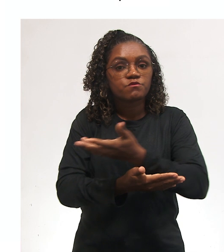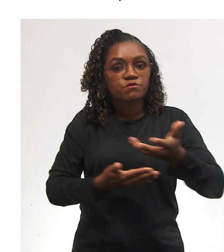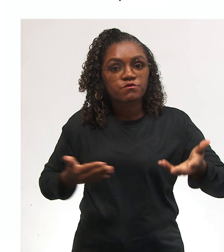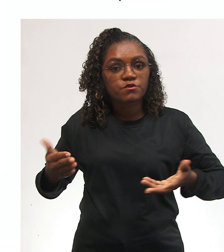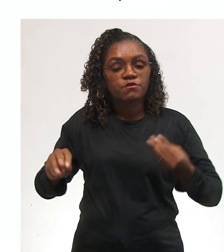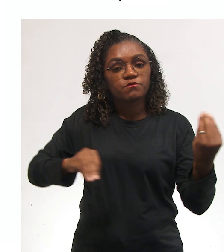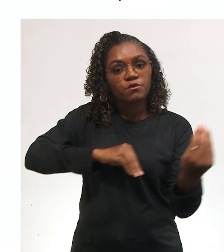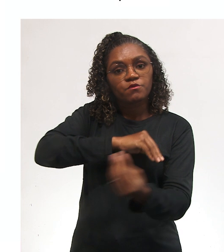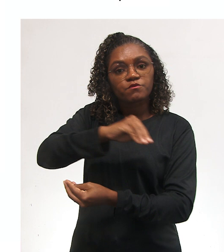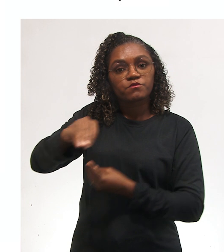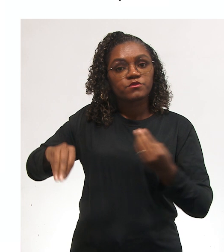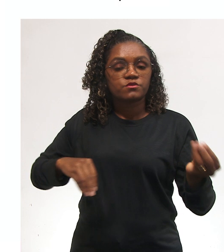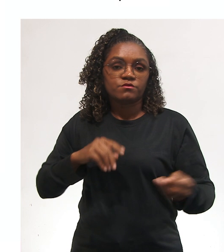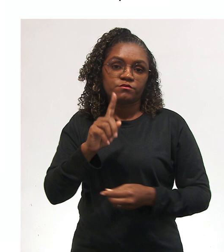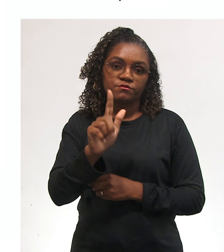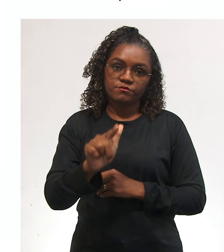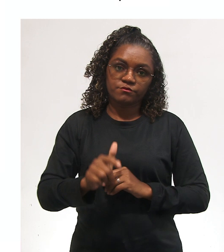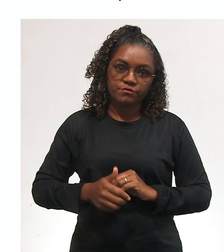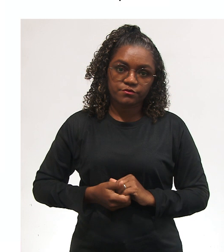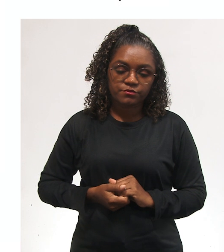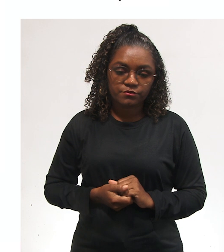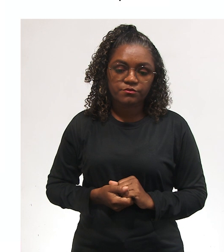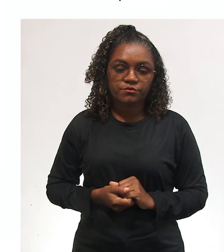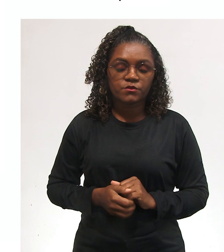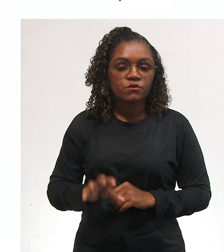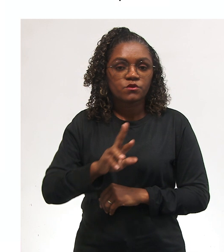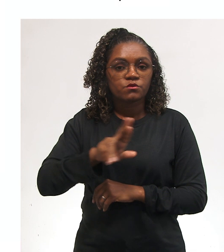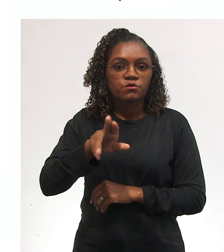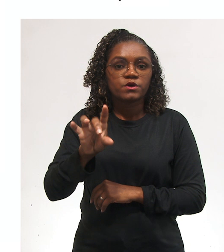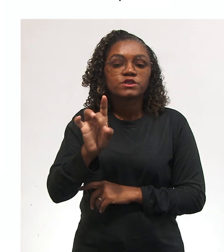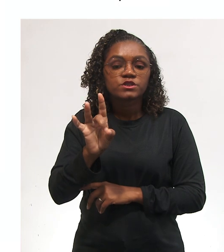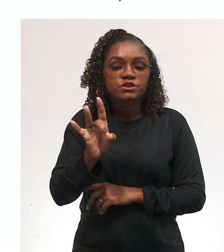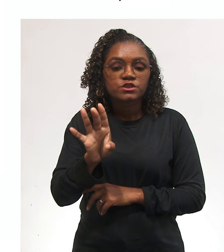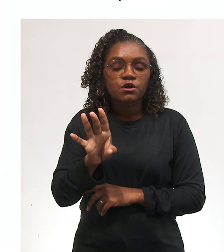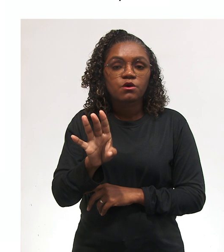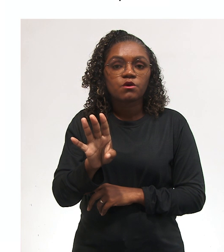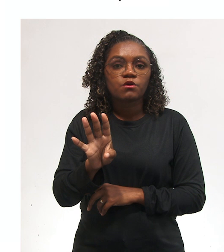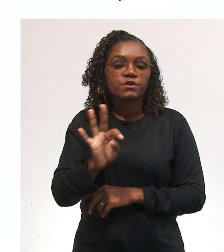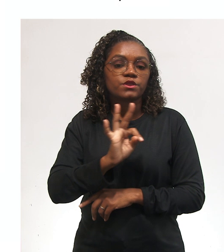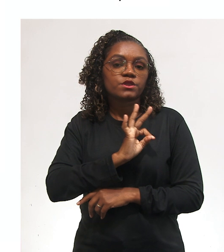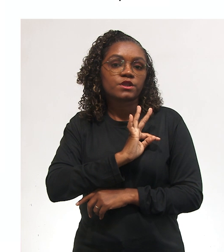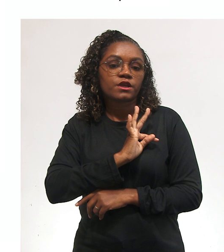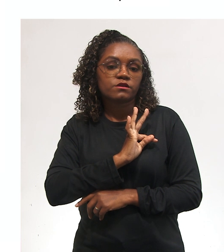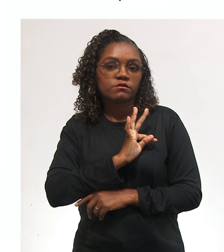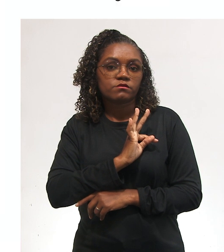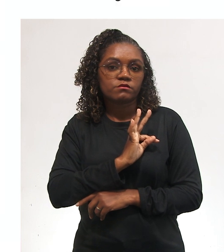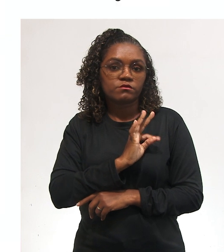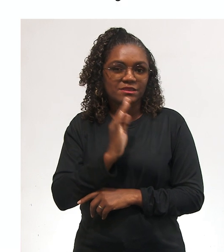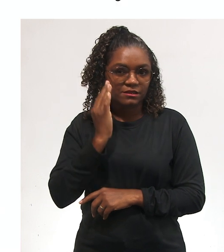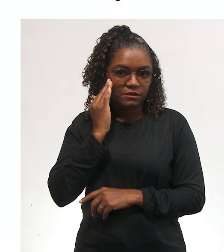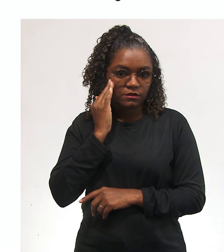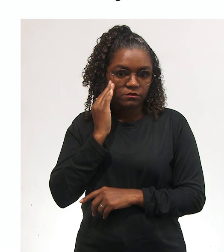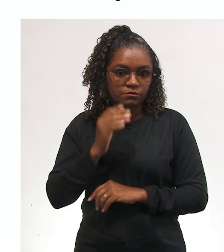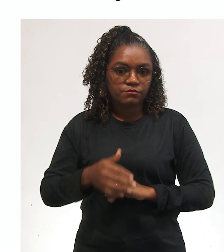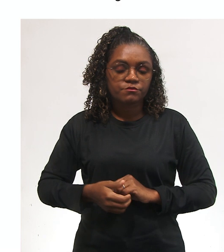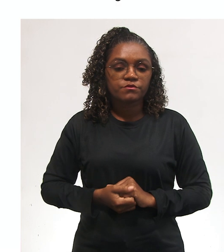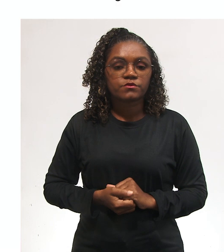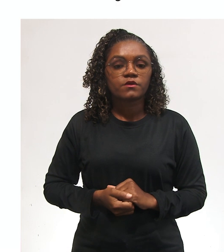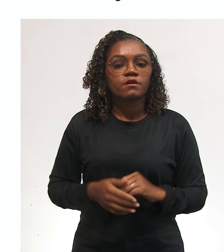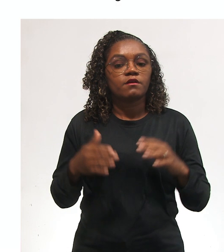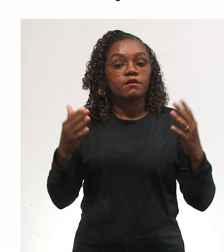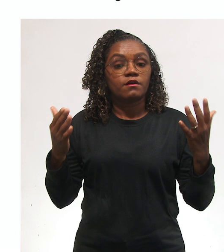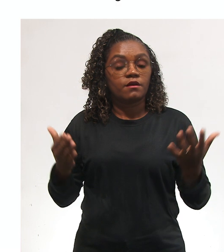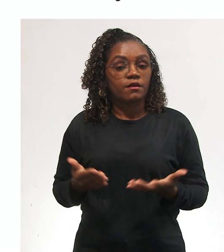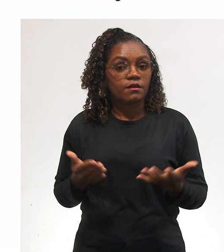nesses processos organizacionais. Não é somente uma questão de técnica, é uma questão de princípios.